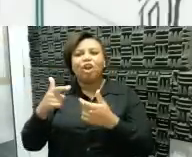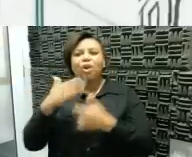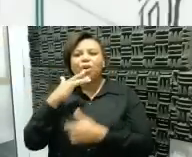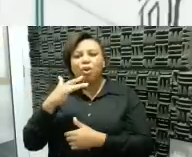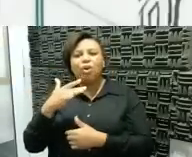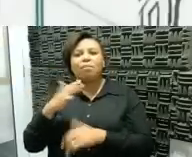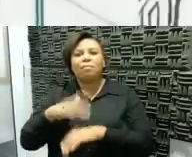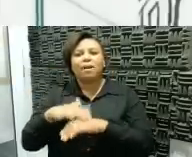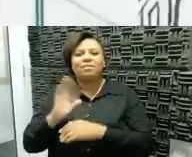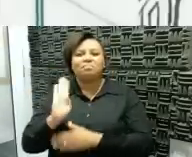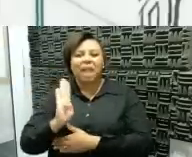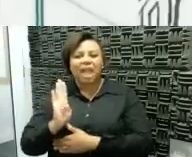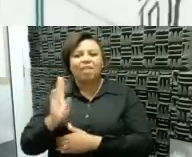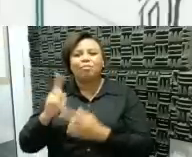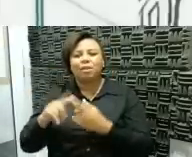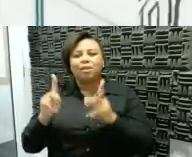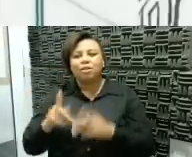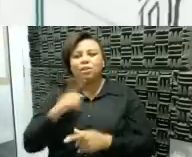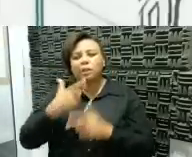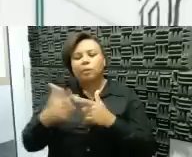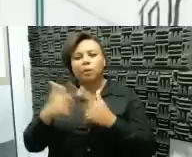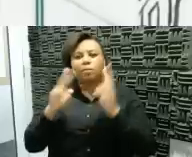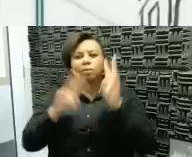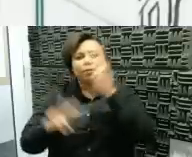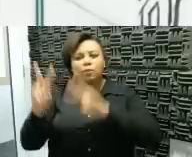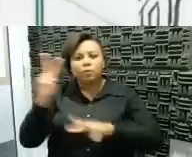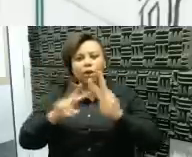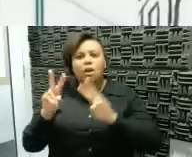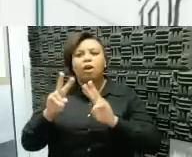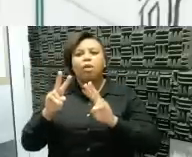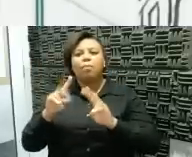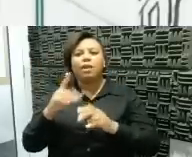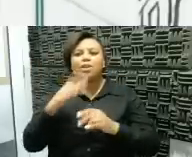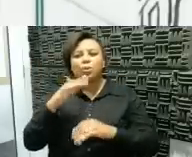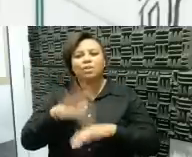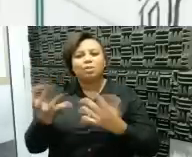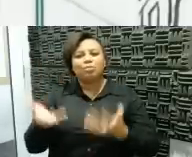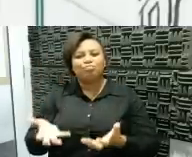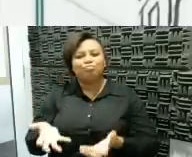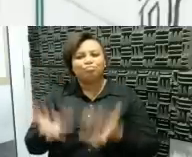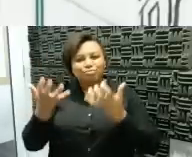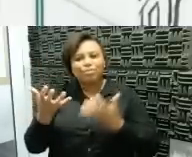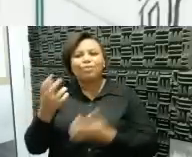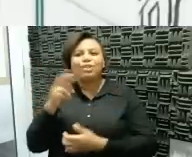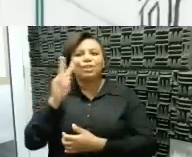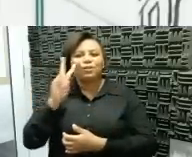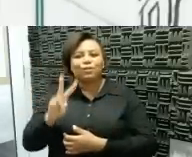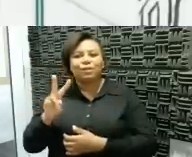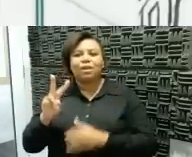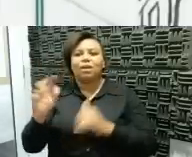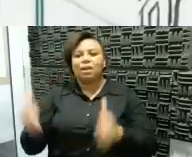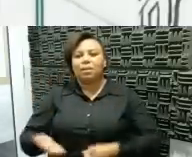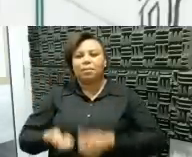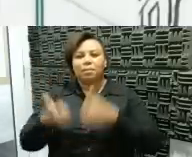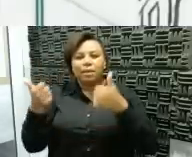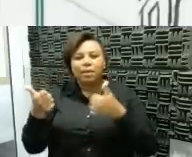ã a o contraste das cores estourar menos né E vocês enxergarem melhor ã ou ou enfim